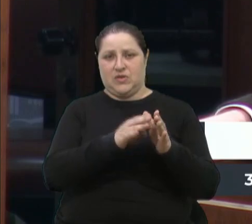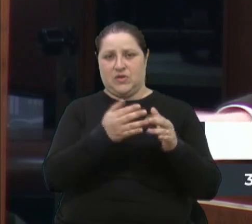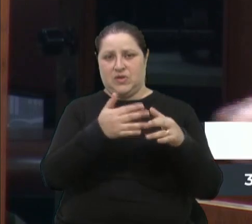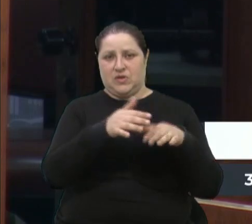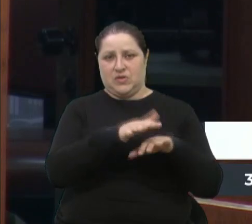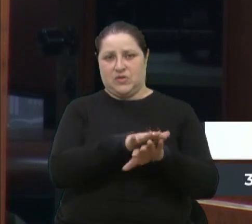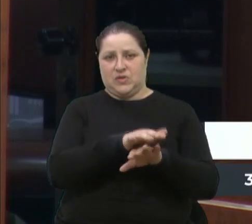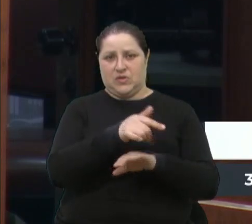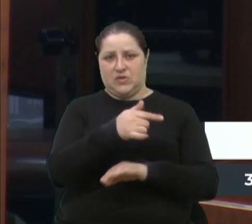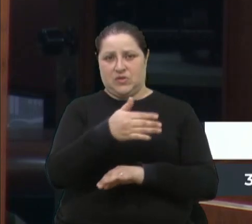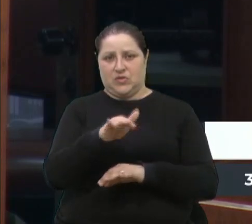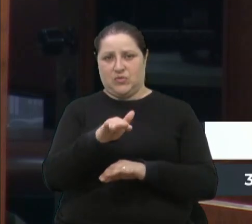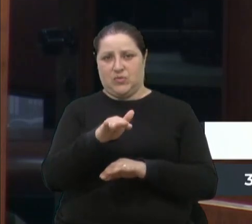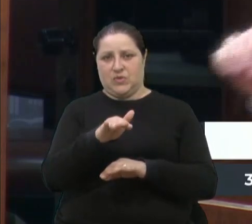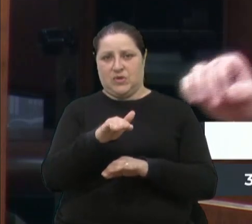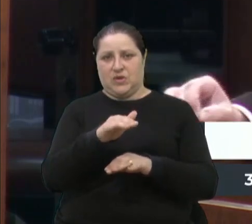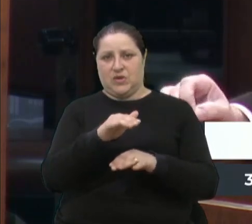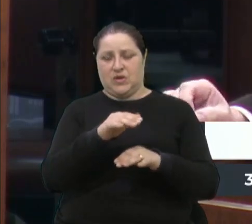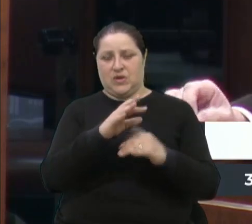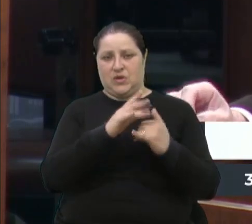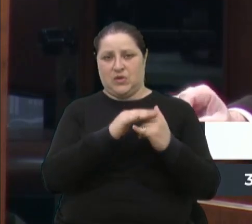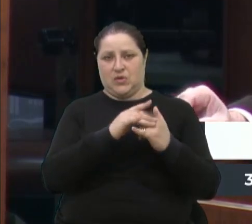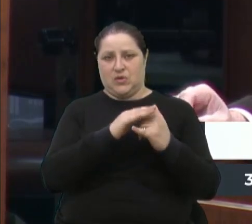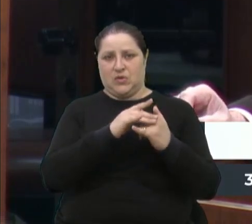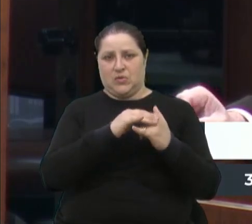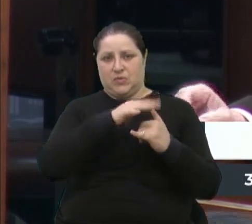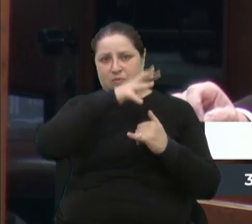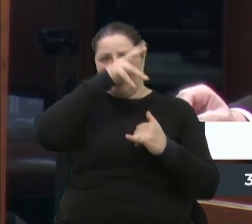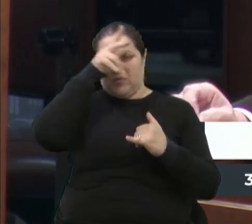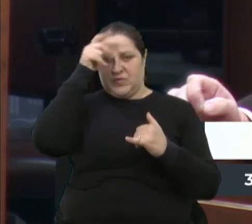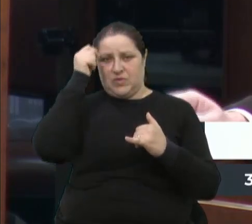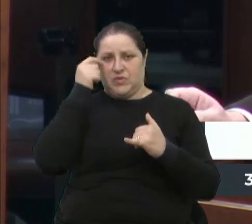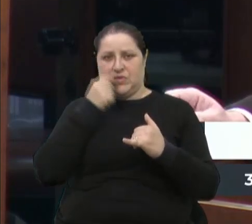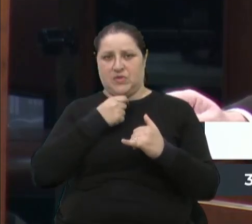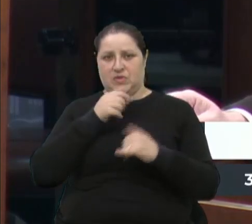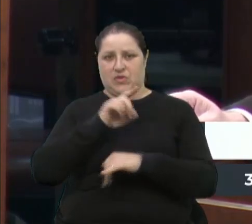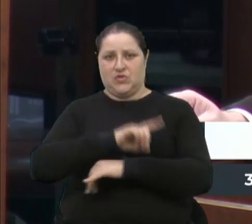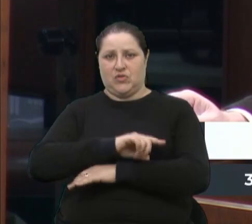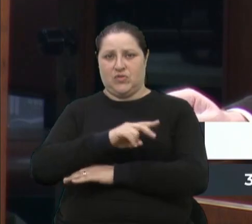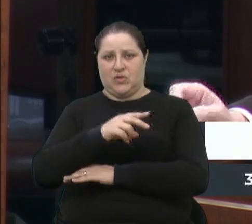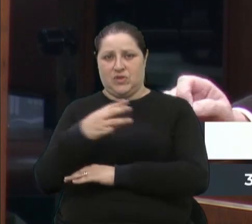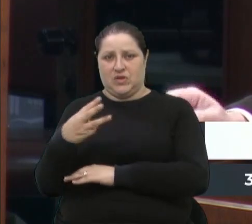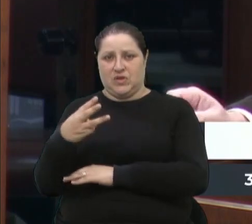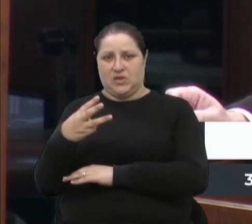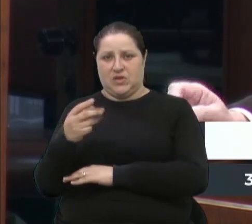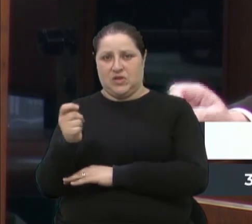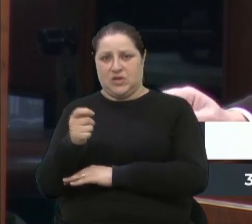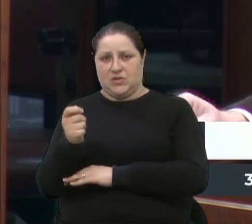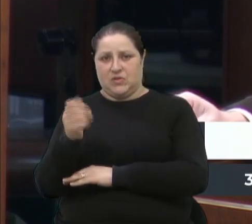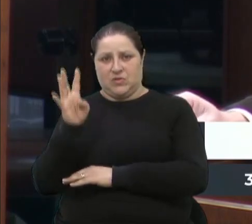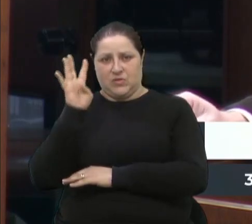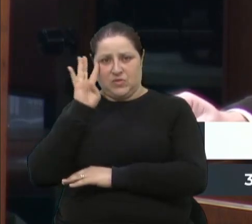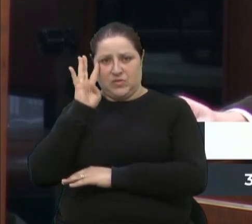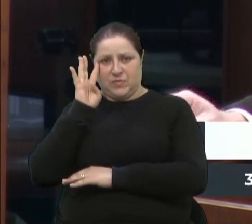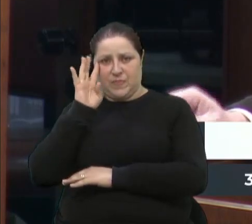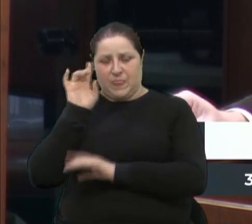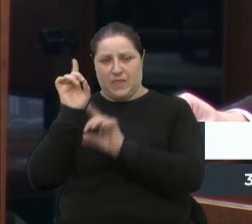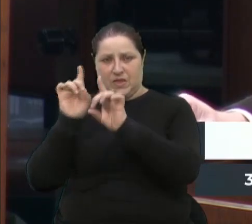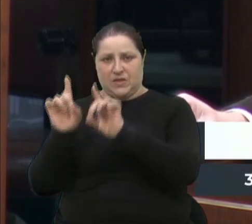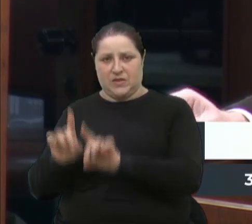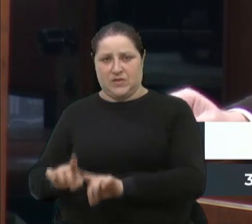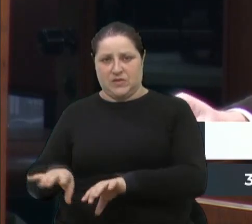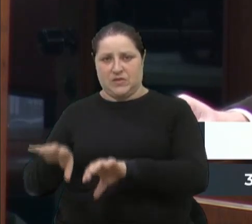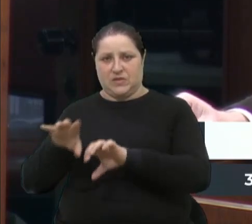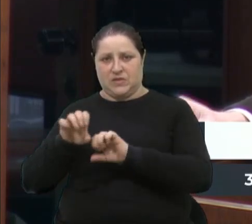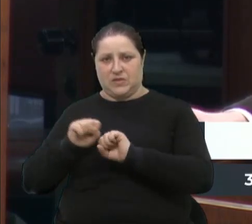da Prefeitura de Caxias do Sul. Dia 23/8, quarta-feira, deficiência adquirida,